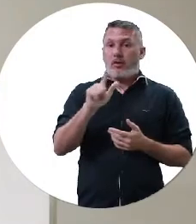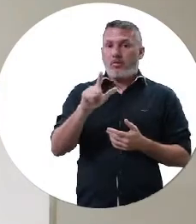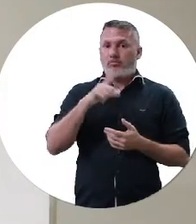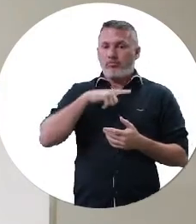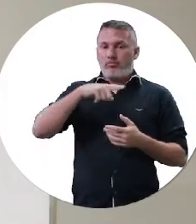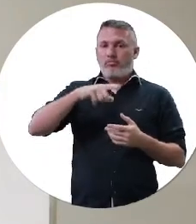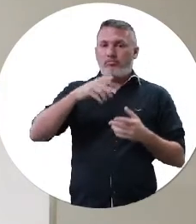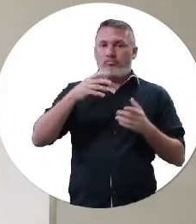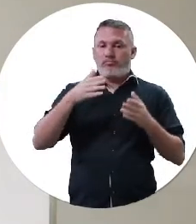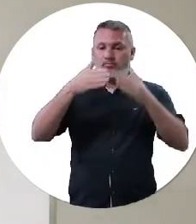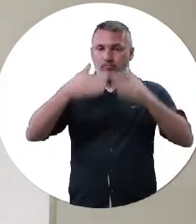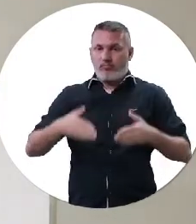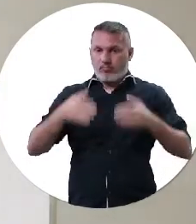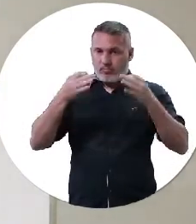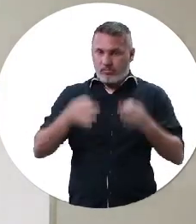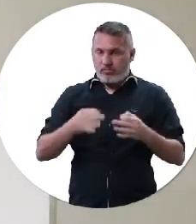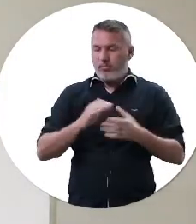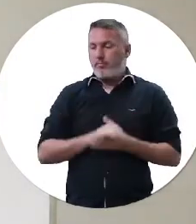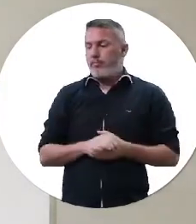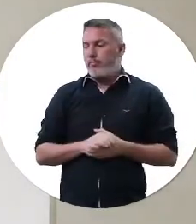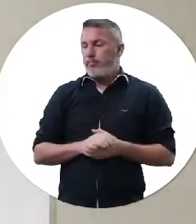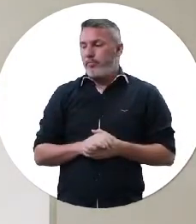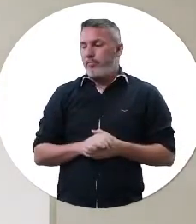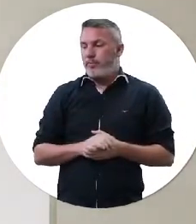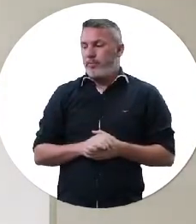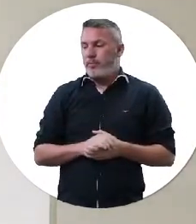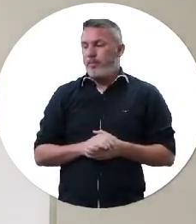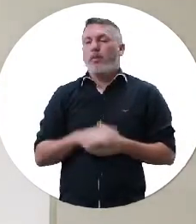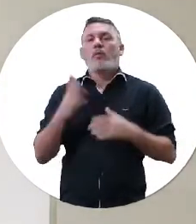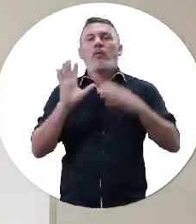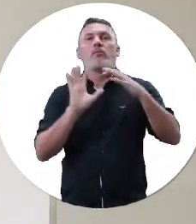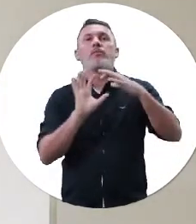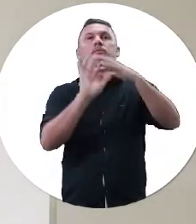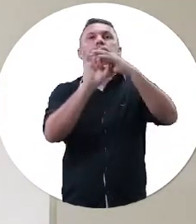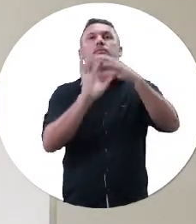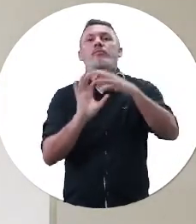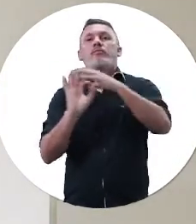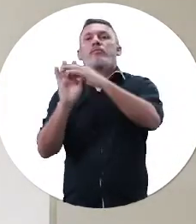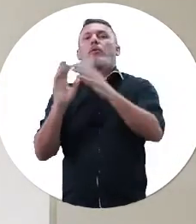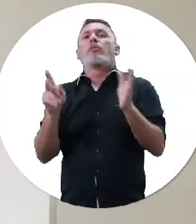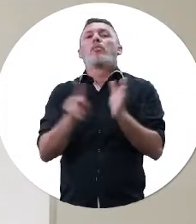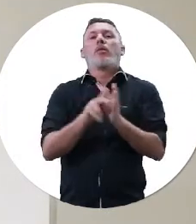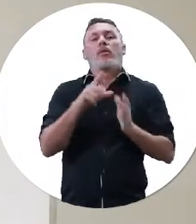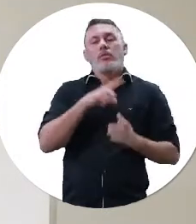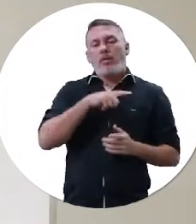e tenho metil. Começa o nome pelo metil, seguindo a ordem alfabética.